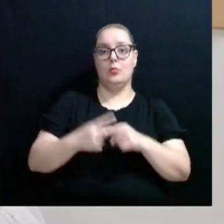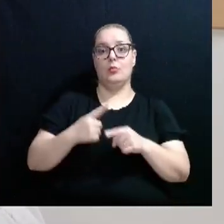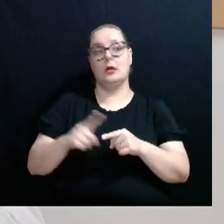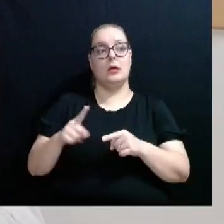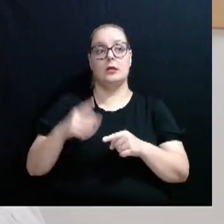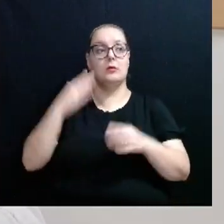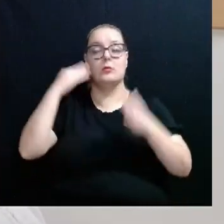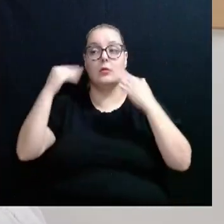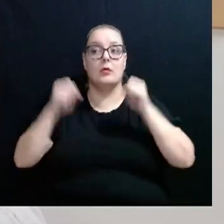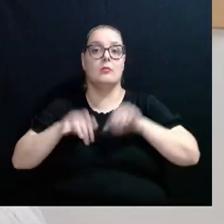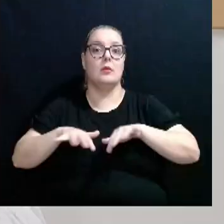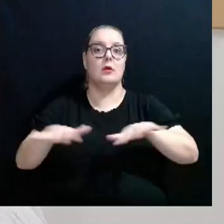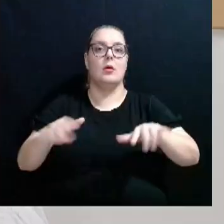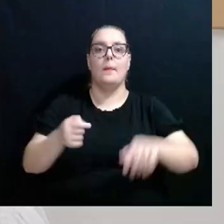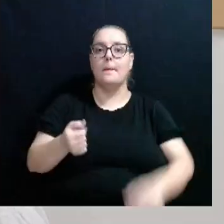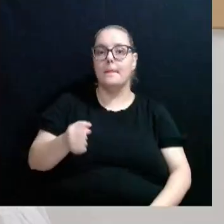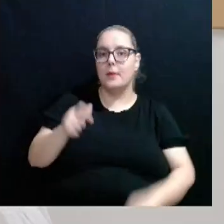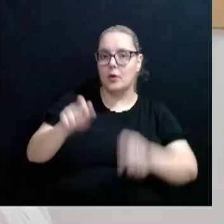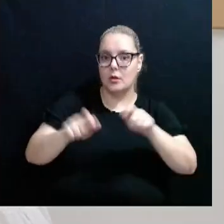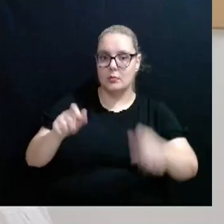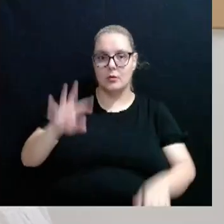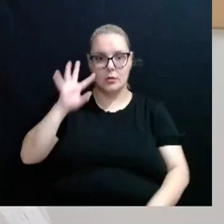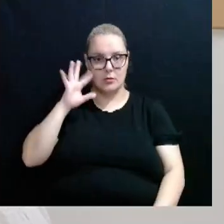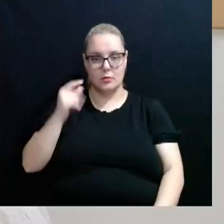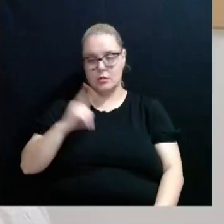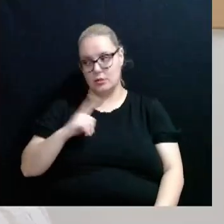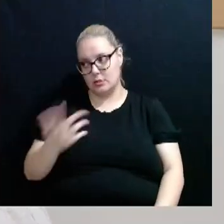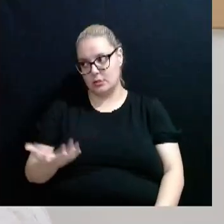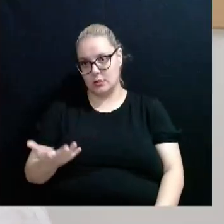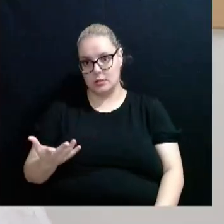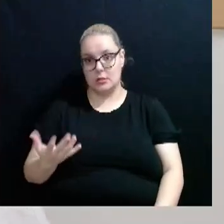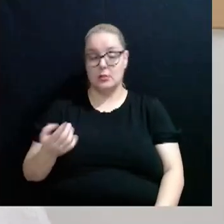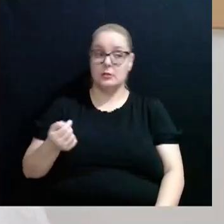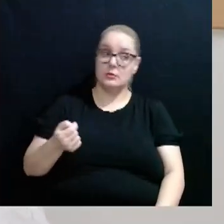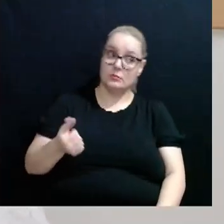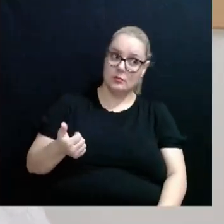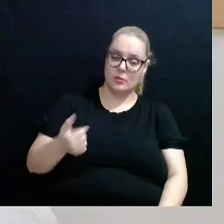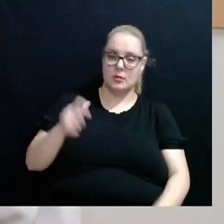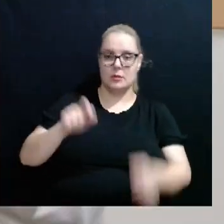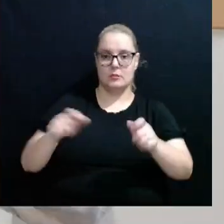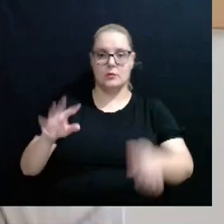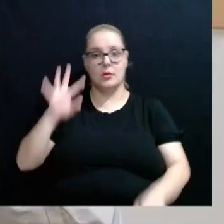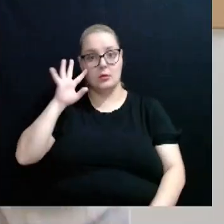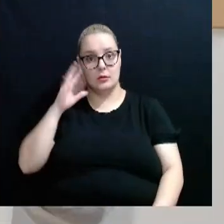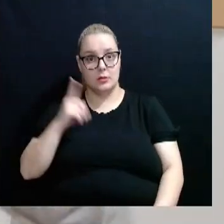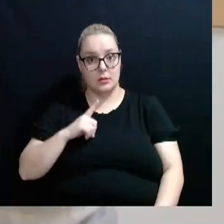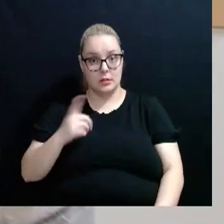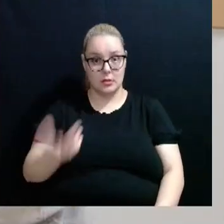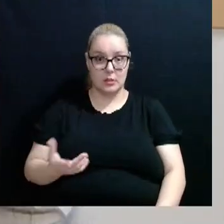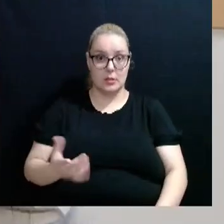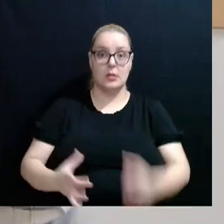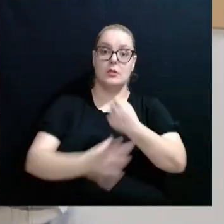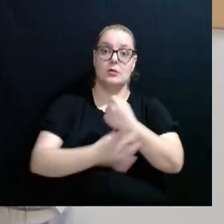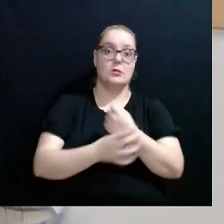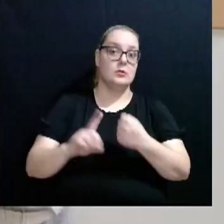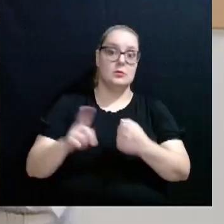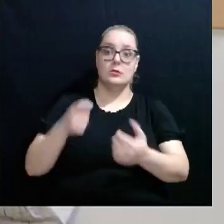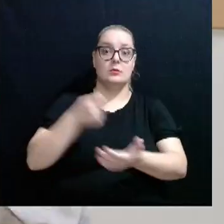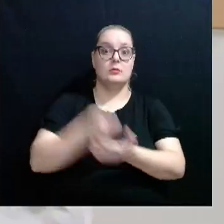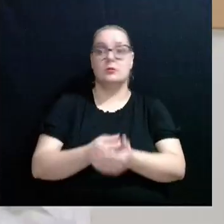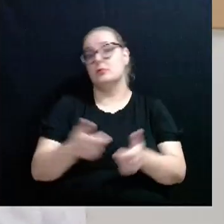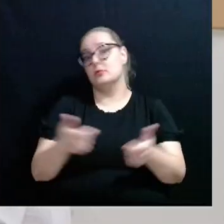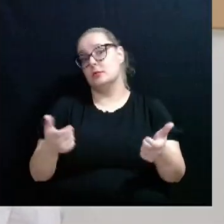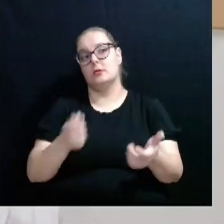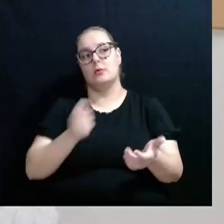Poucas pessoas têm conhecimento. Então, se poucas pessoas têm conhecimento, as seguradoras não estão pagando muitas